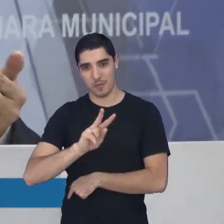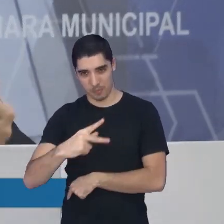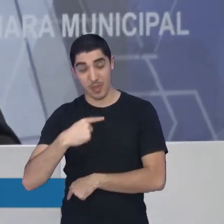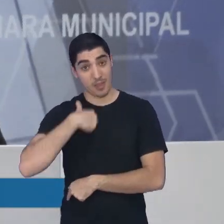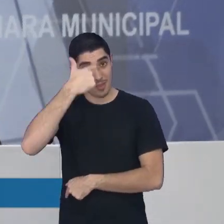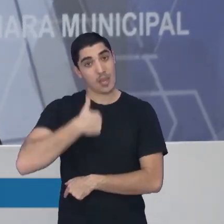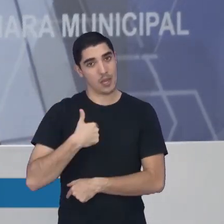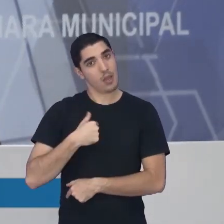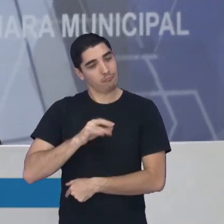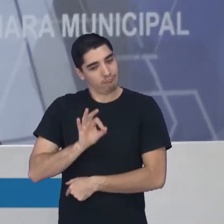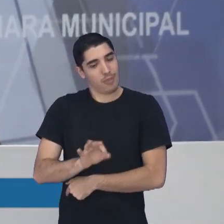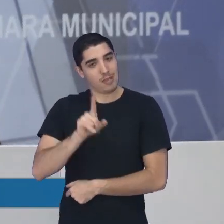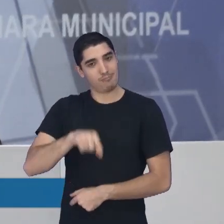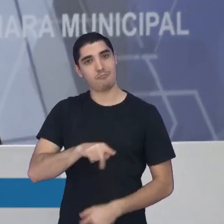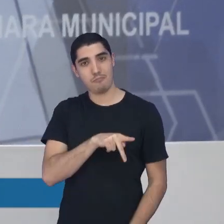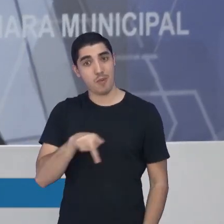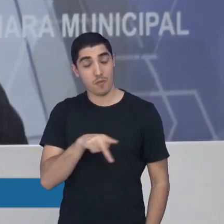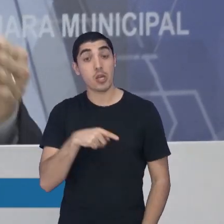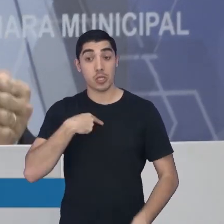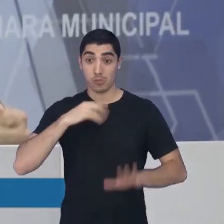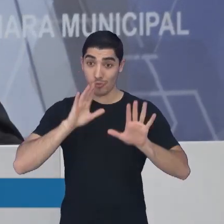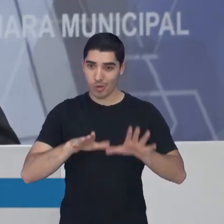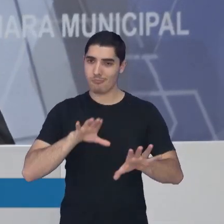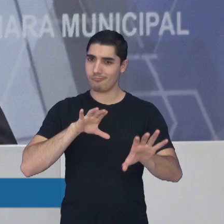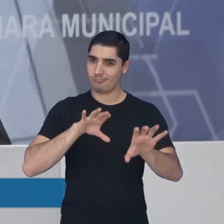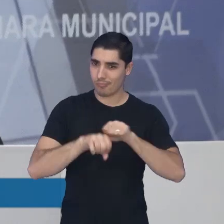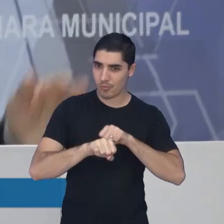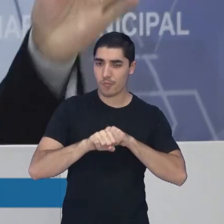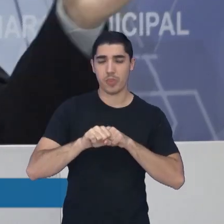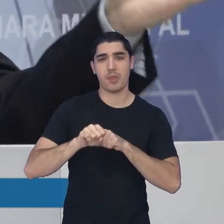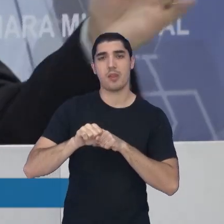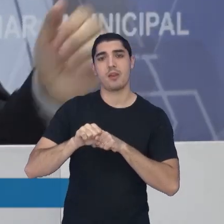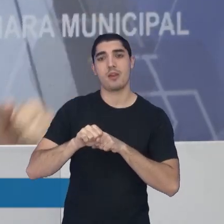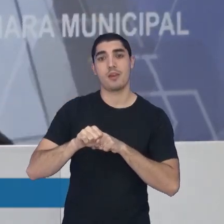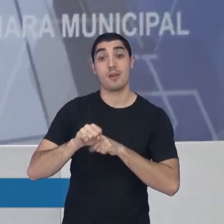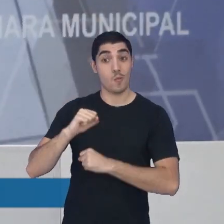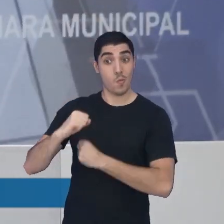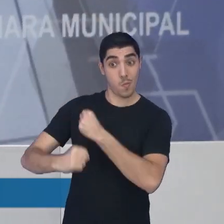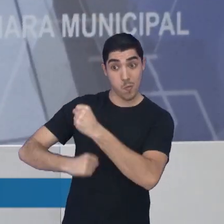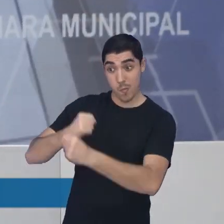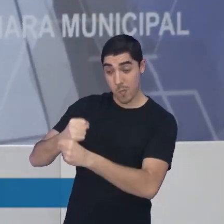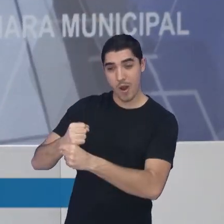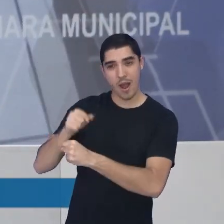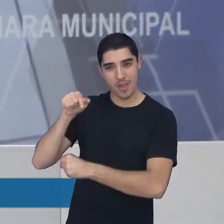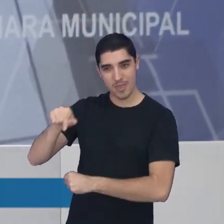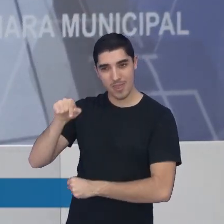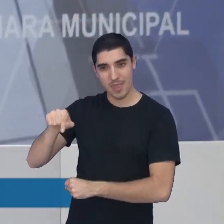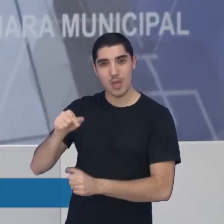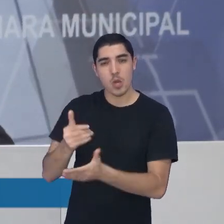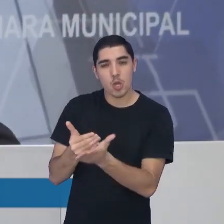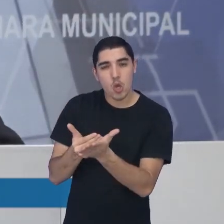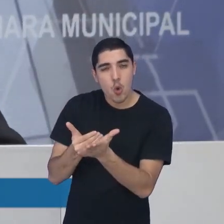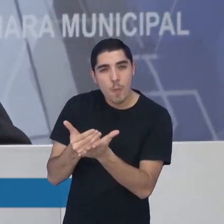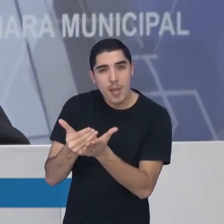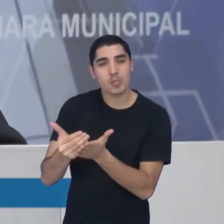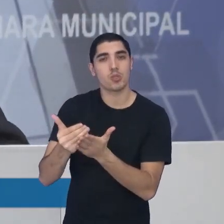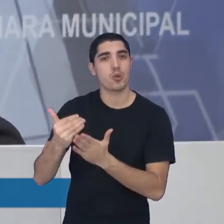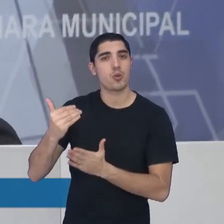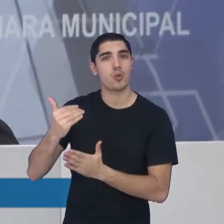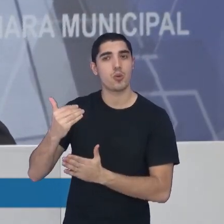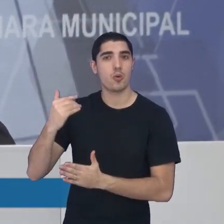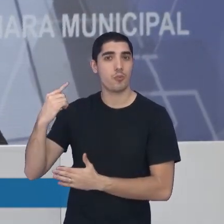e eu me formei no ano em que a Faculdade de Direito estava se transformando